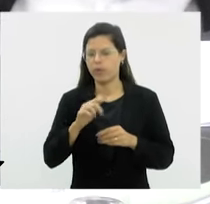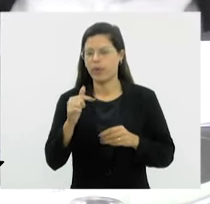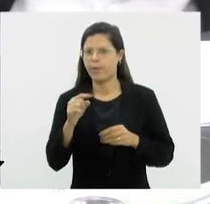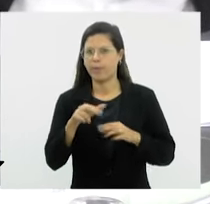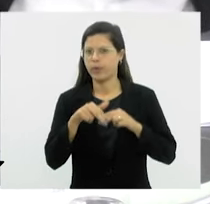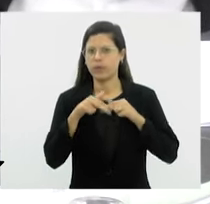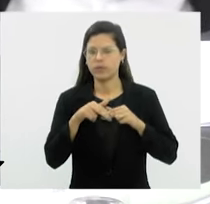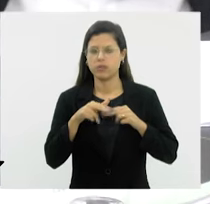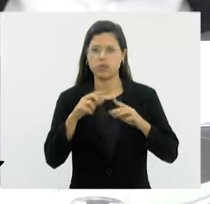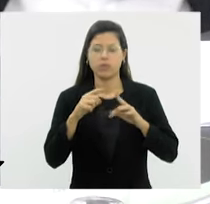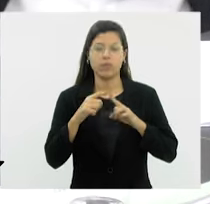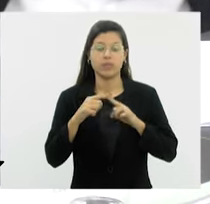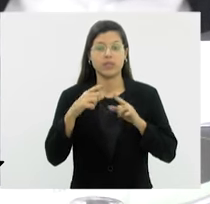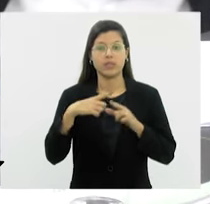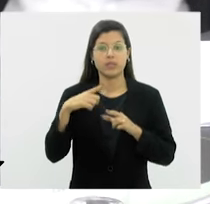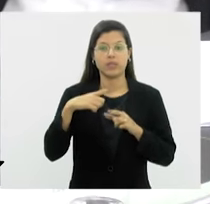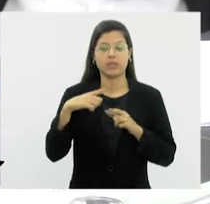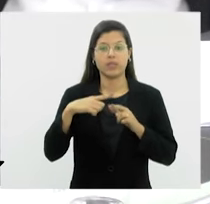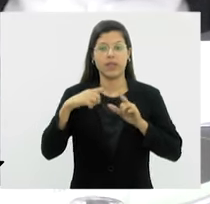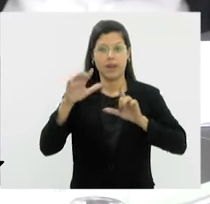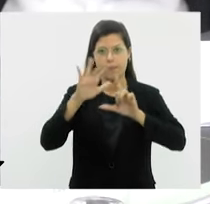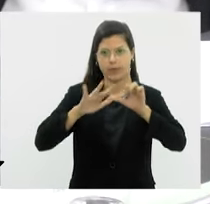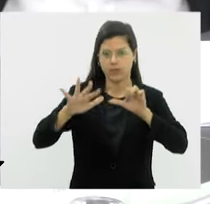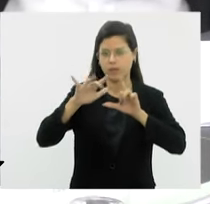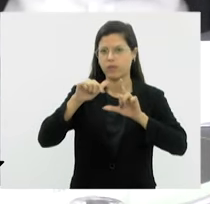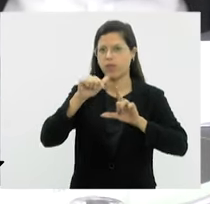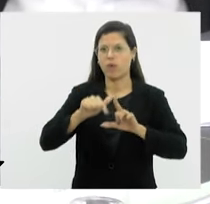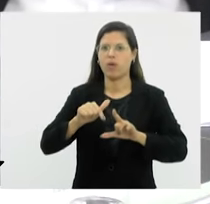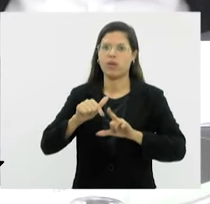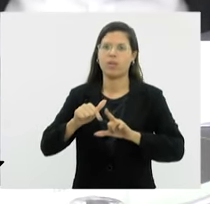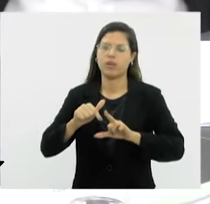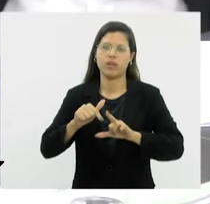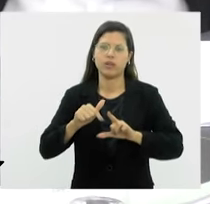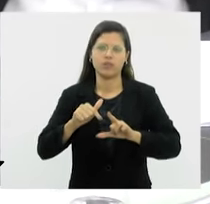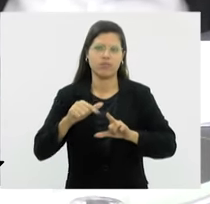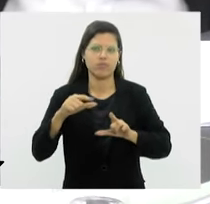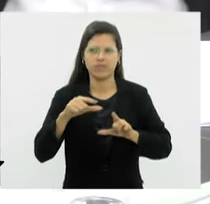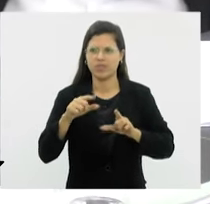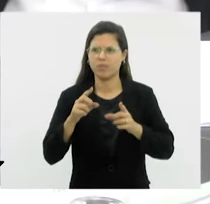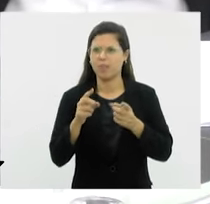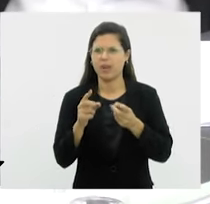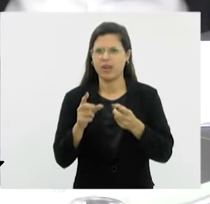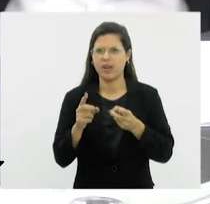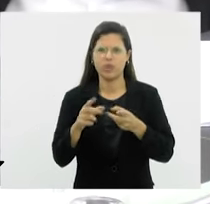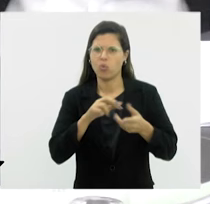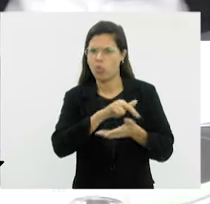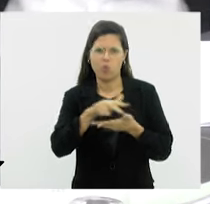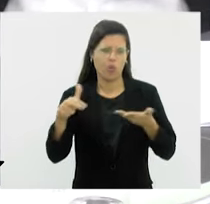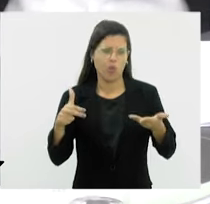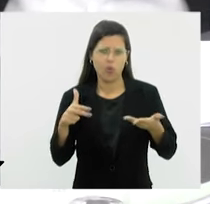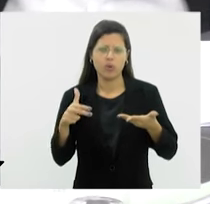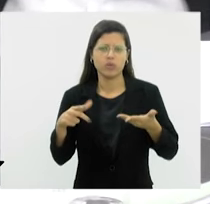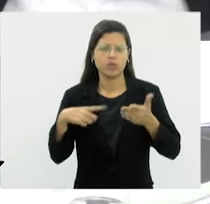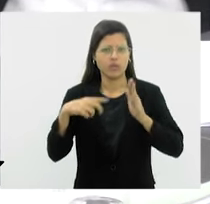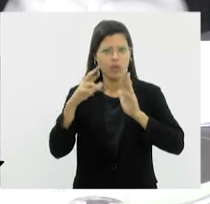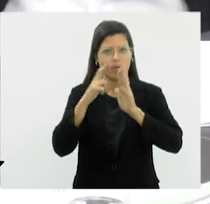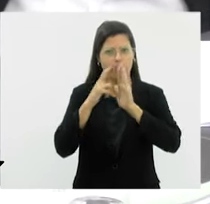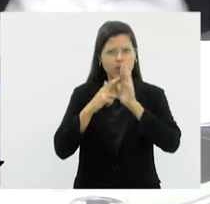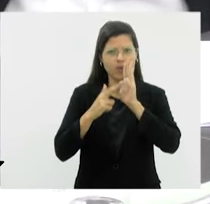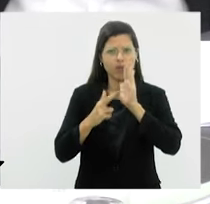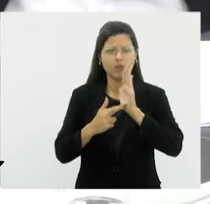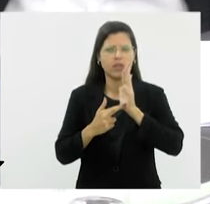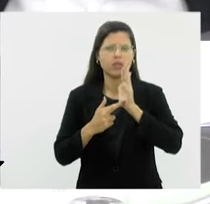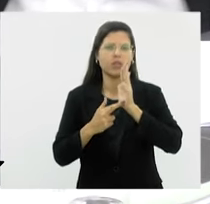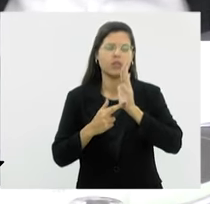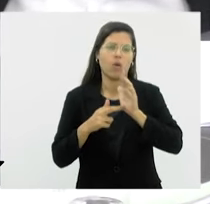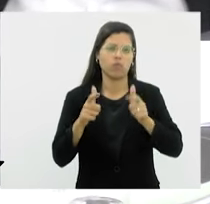ele incluir a plataforma de streaming, não TV a cabo ou similares, porque aí passa a adentrar numa regulação que é uma regulação